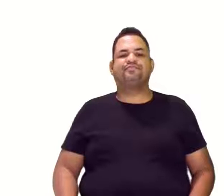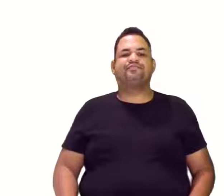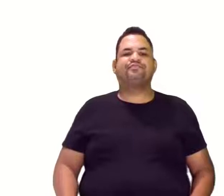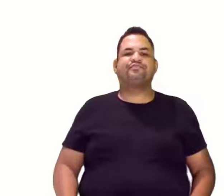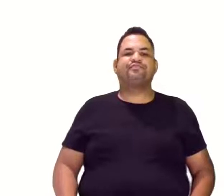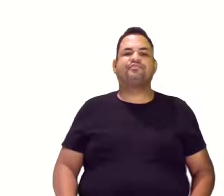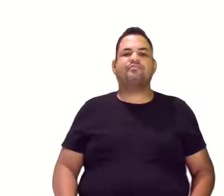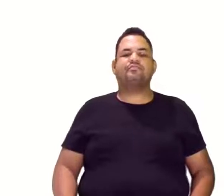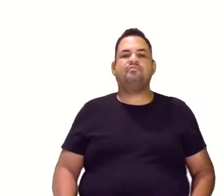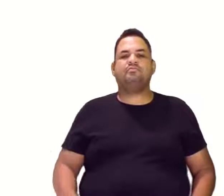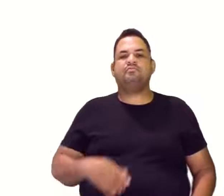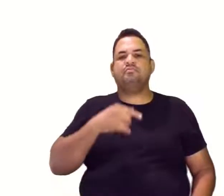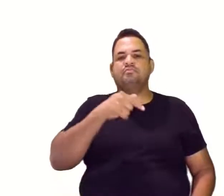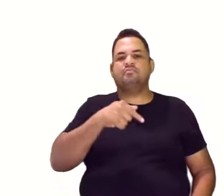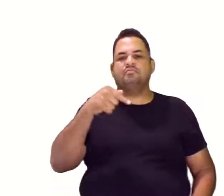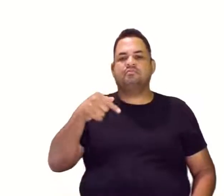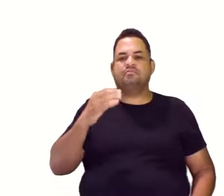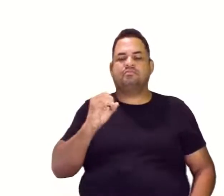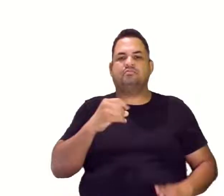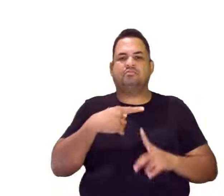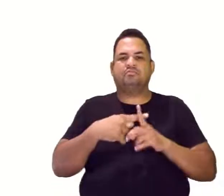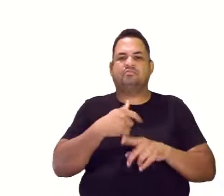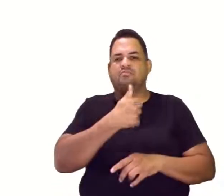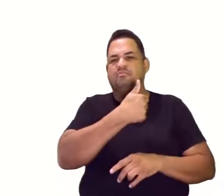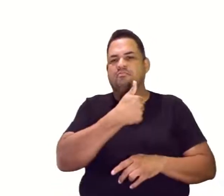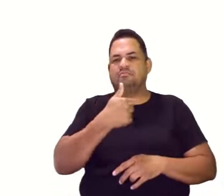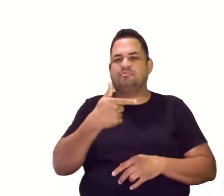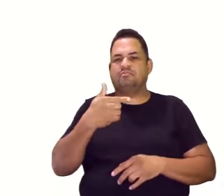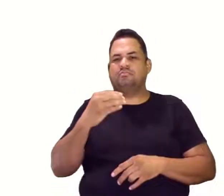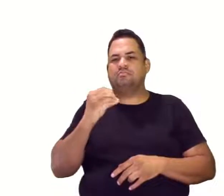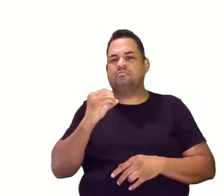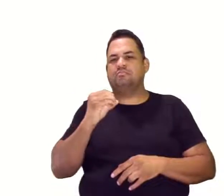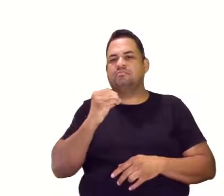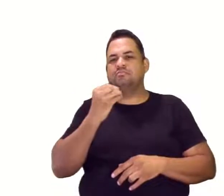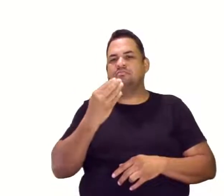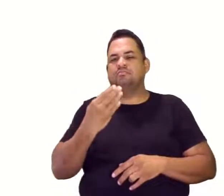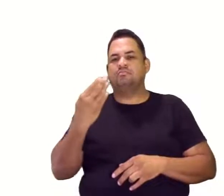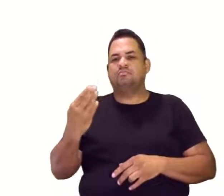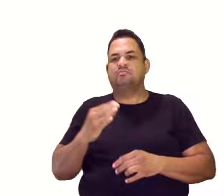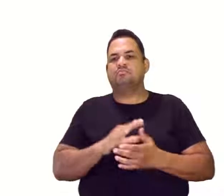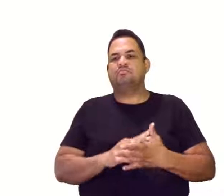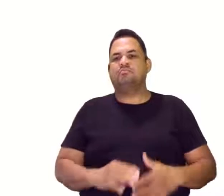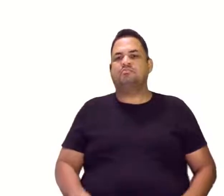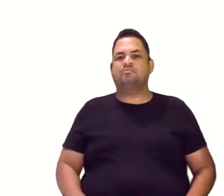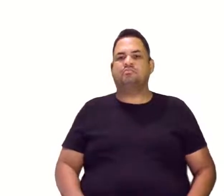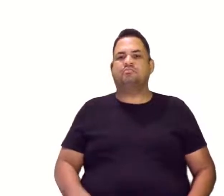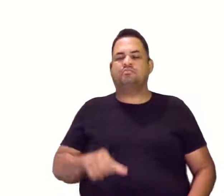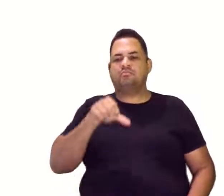tenho 770 mais 144, então eu fico aí com